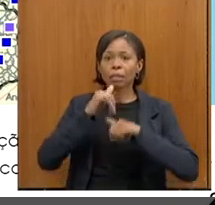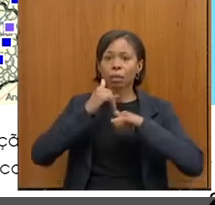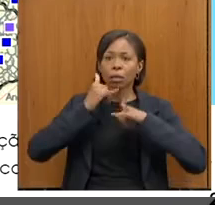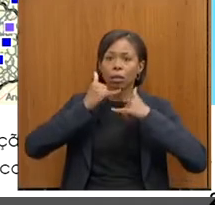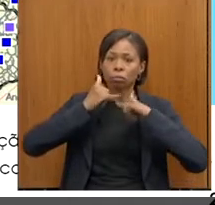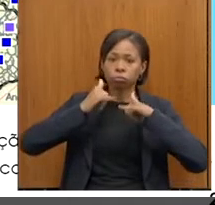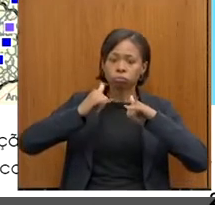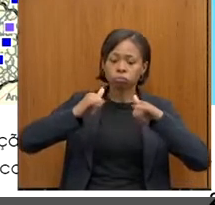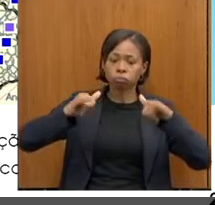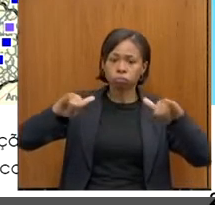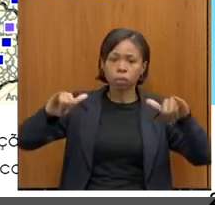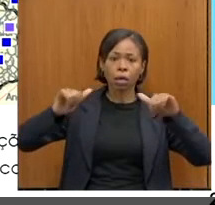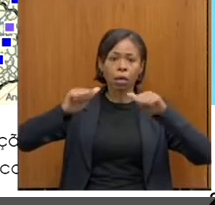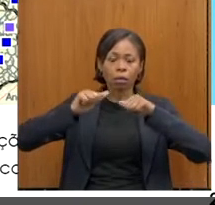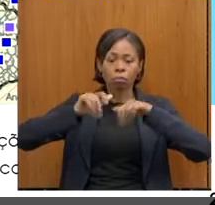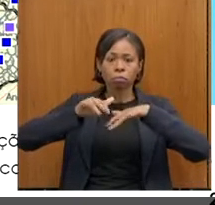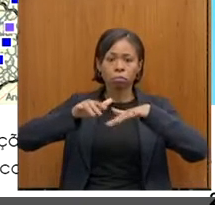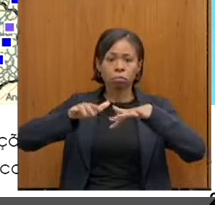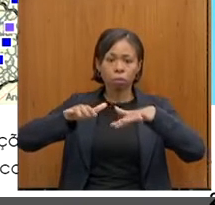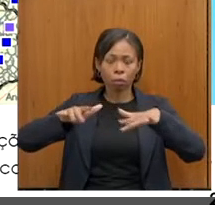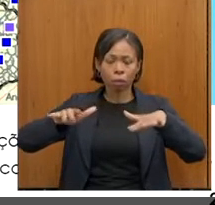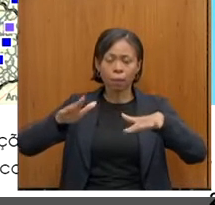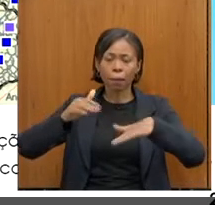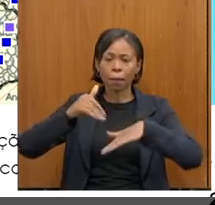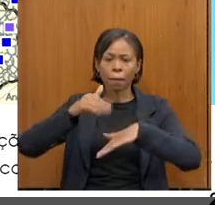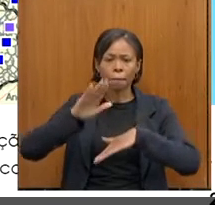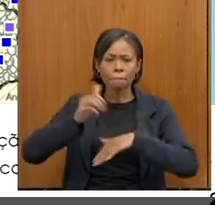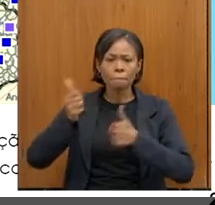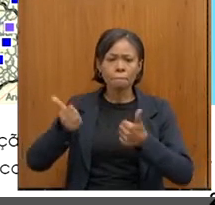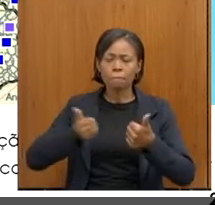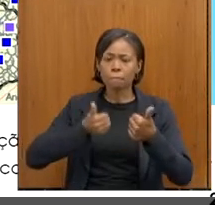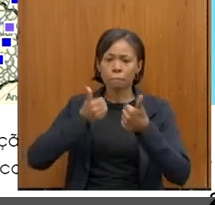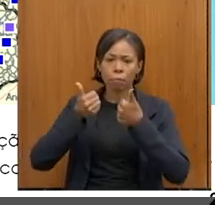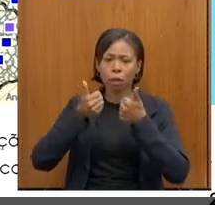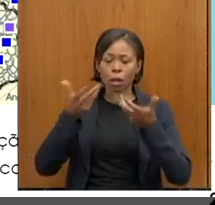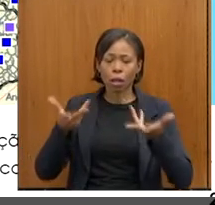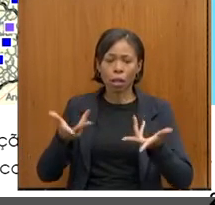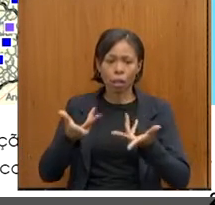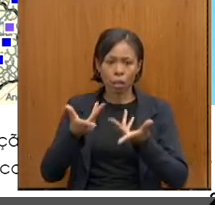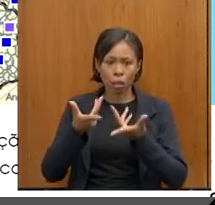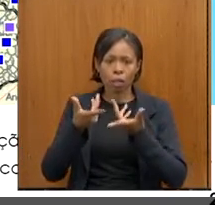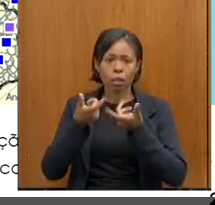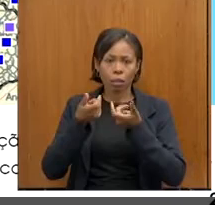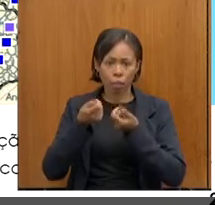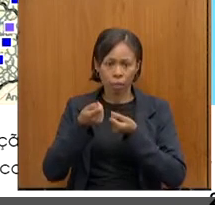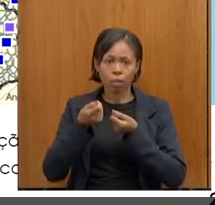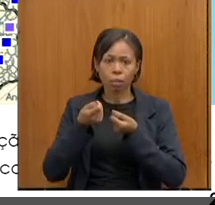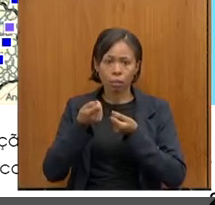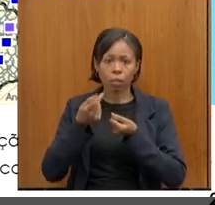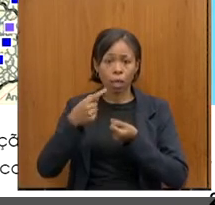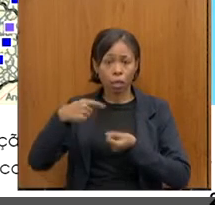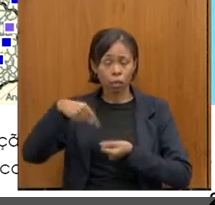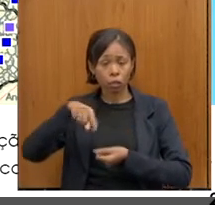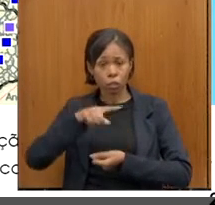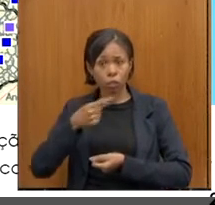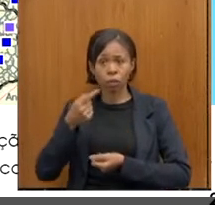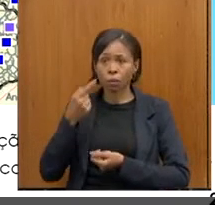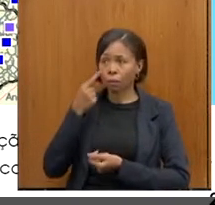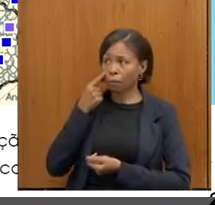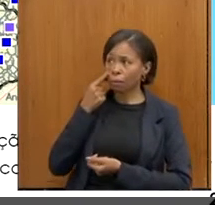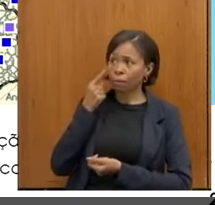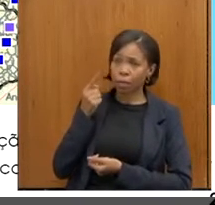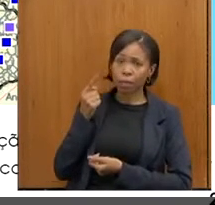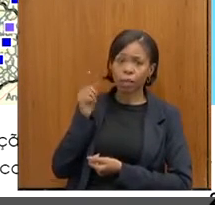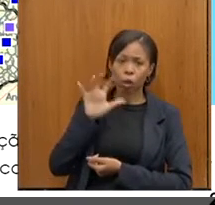e vai garantir mais flexibilidade que vai garantir mais qualidade e a gente enxerga aqui por